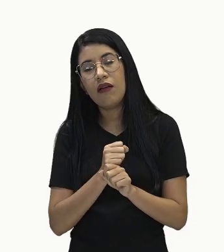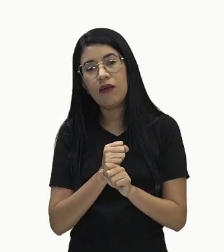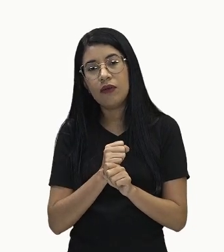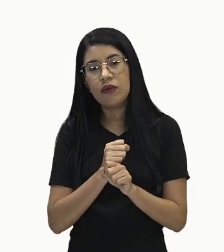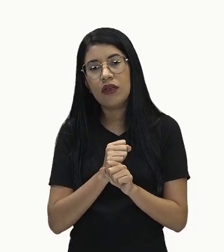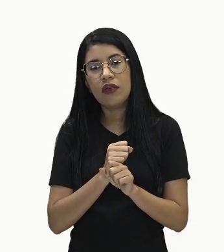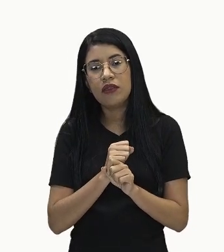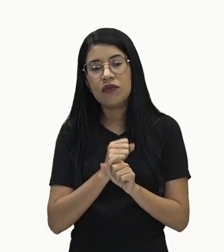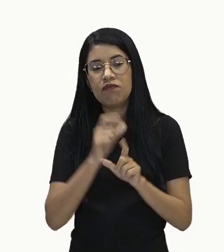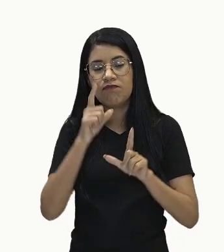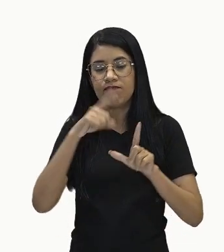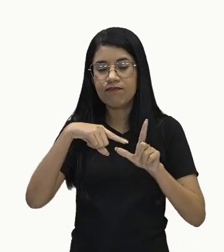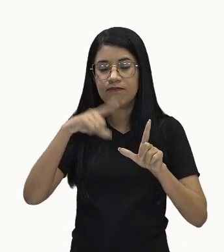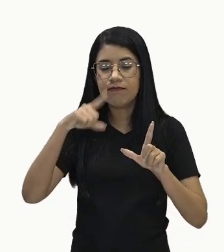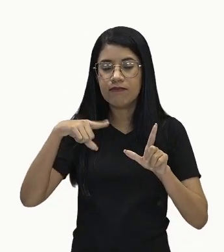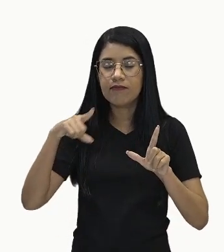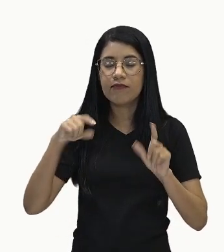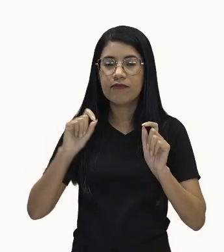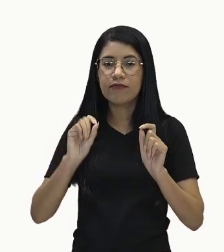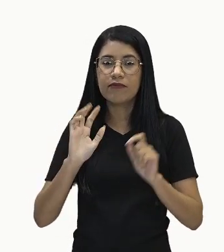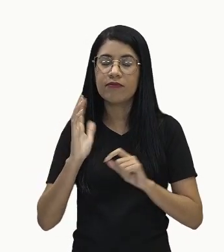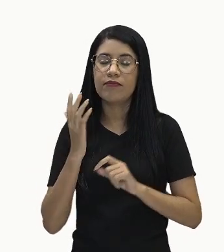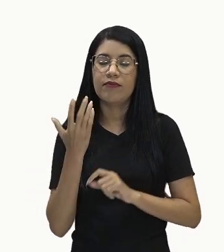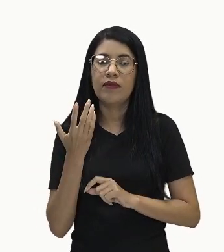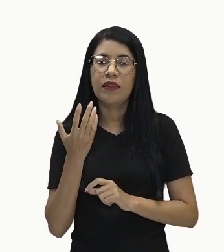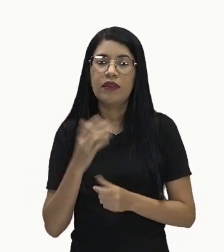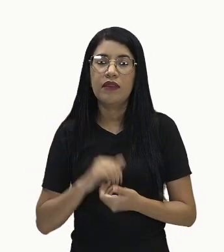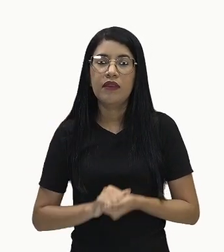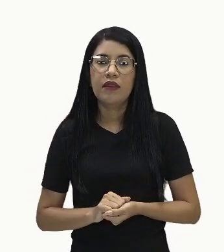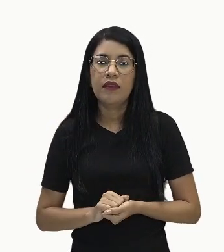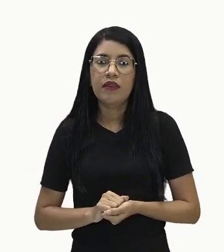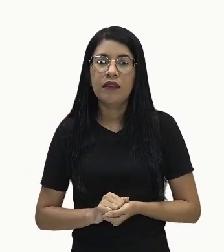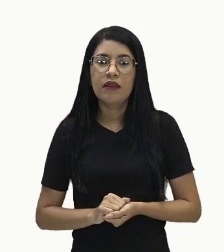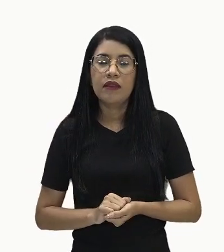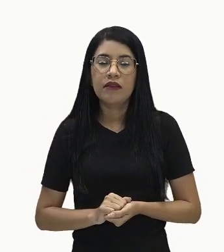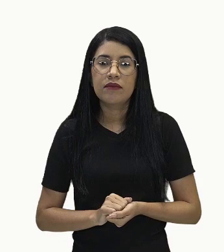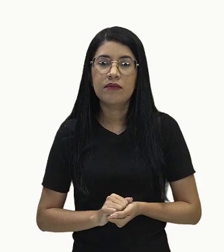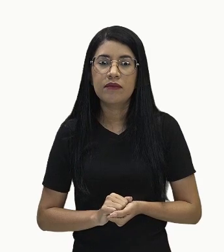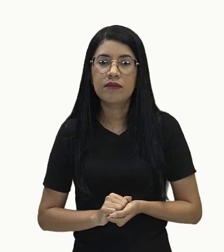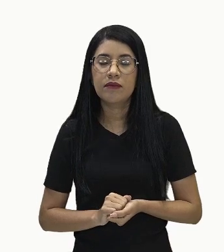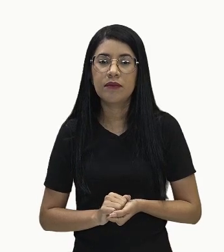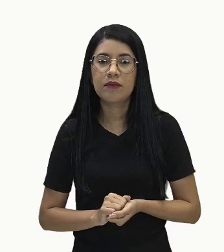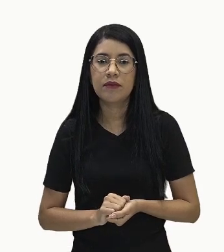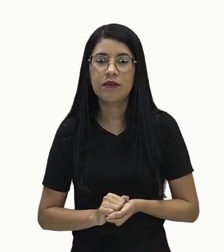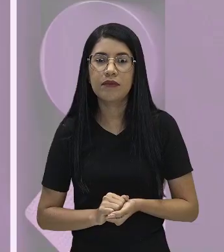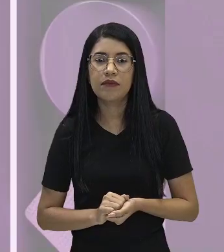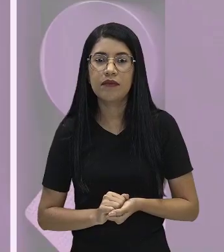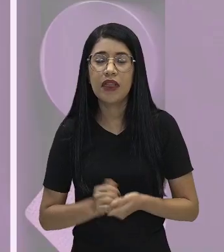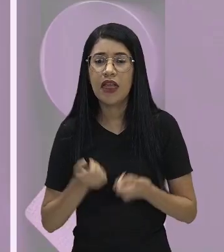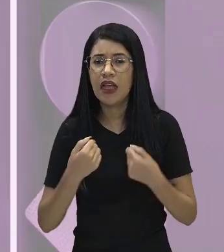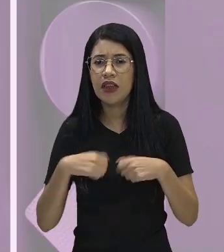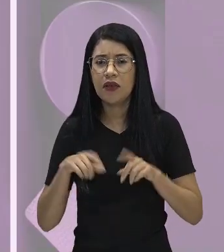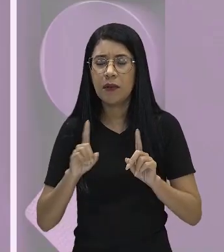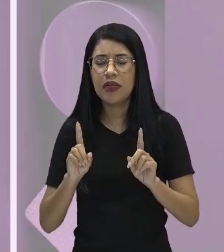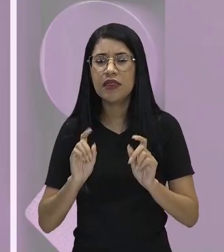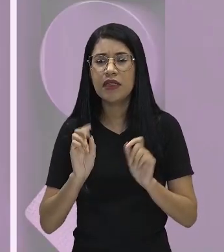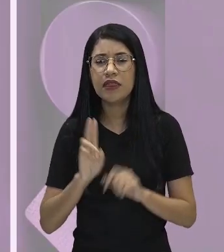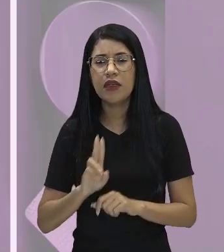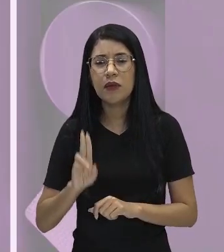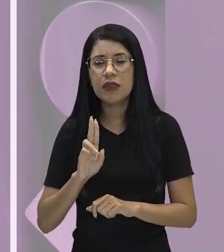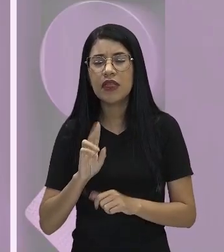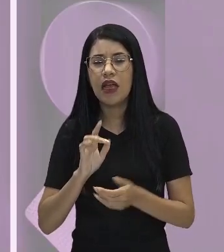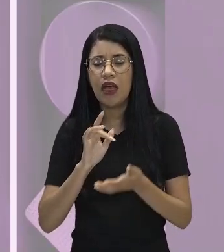questões do Enem, principalmente envolvendo cálculos no conteúdo de estatística, tá?